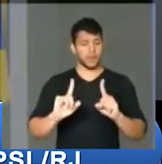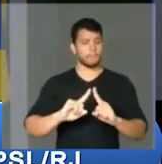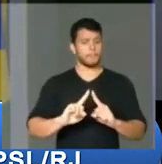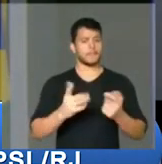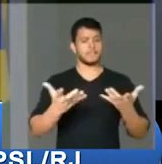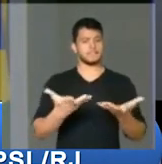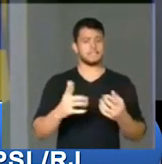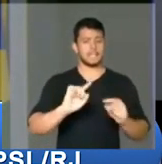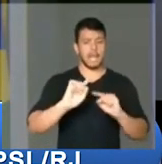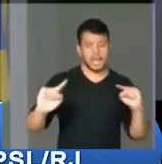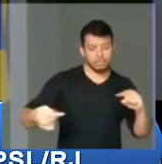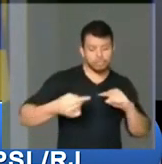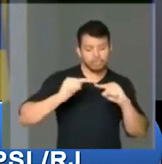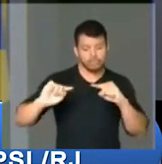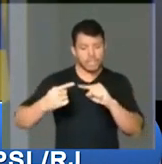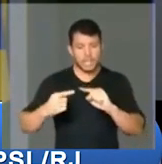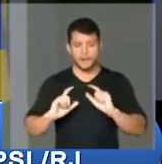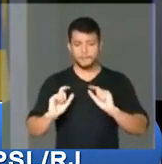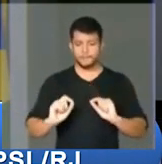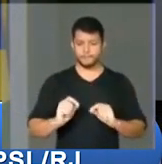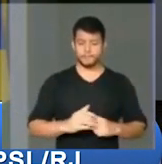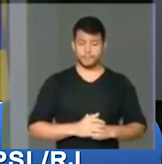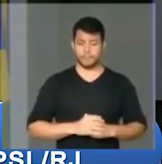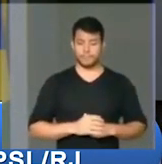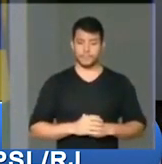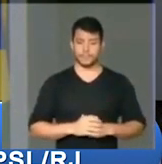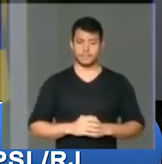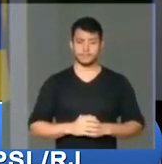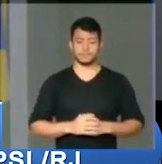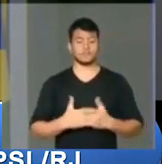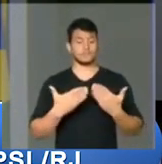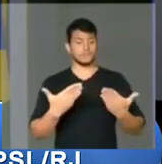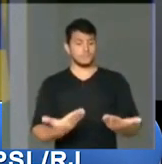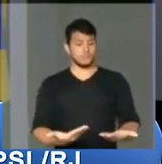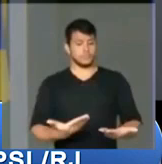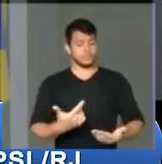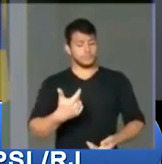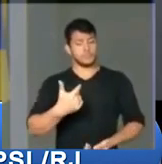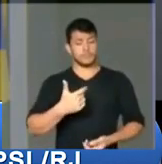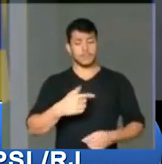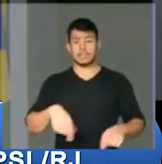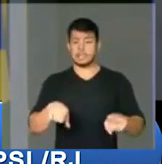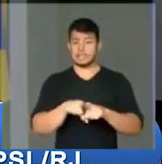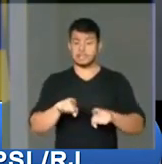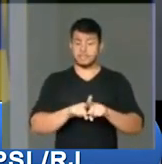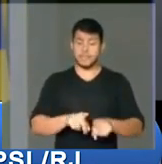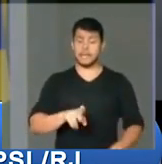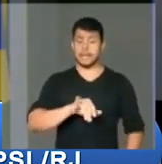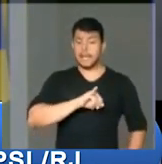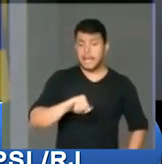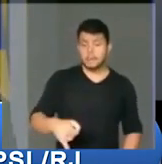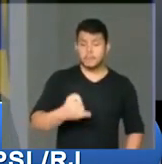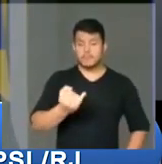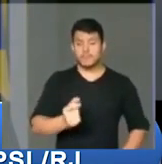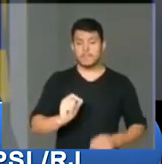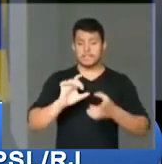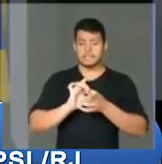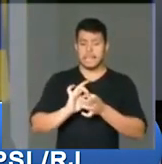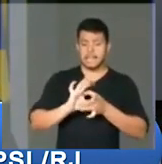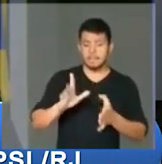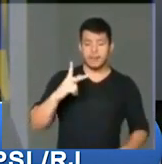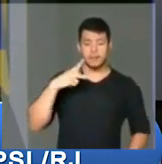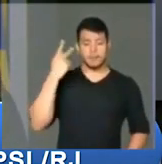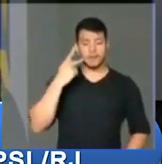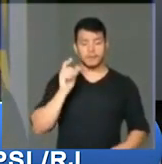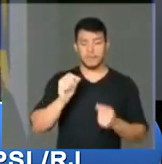sua associação usando da sua imunidade parlamentar, da mesma forma que utilizam também a sua imunidade parlamentar para atacar o